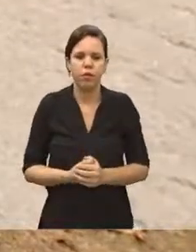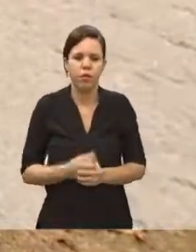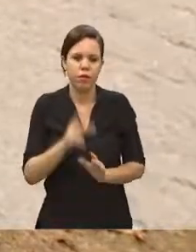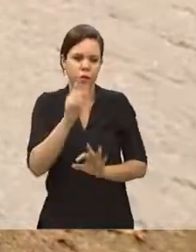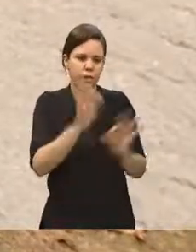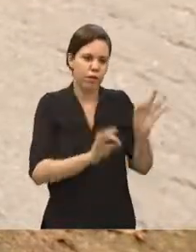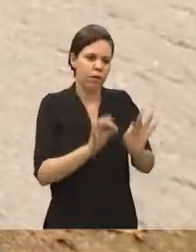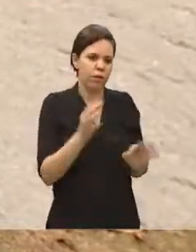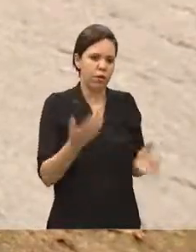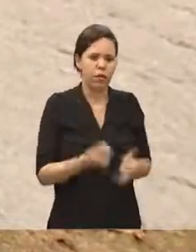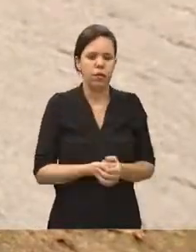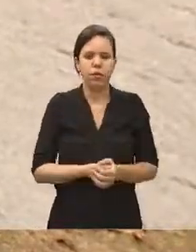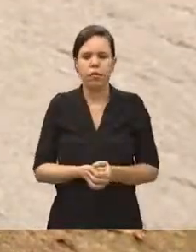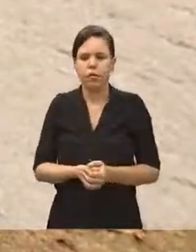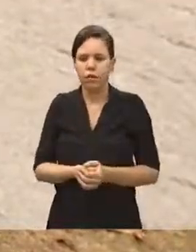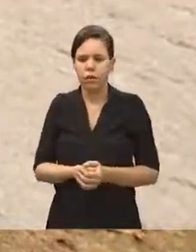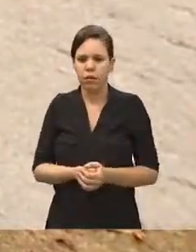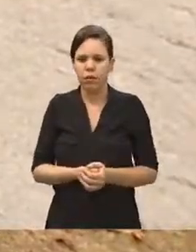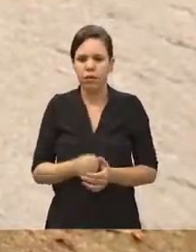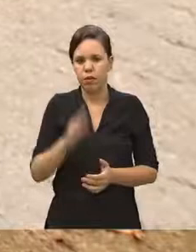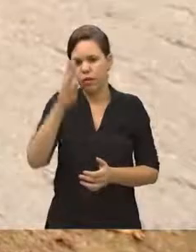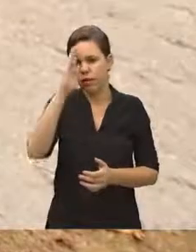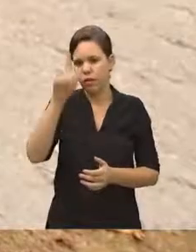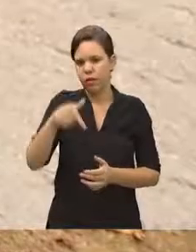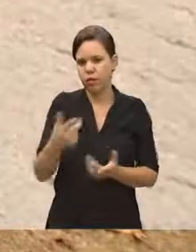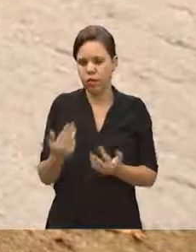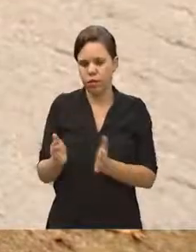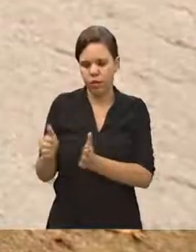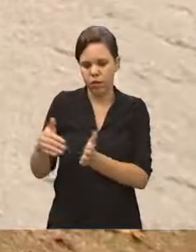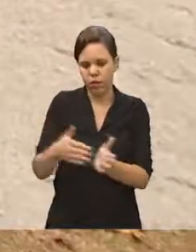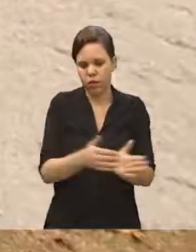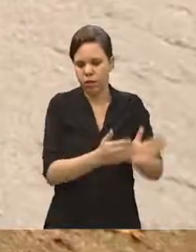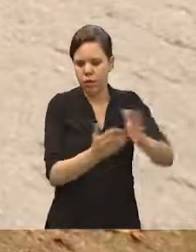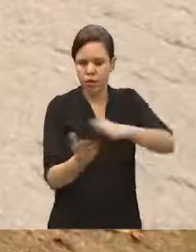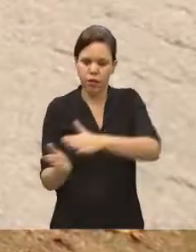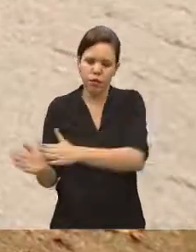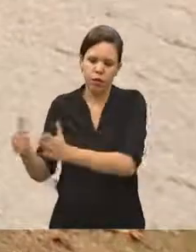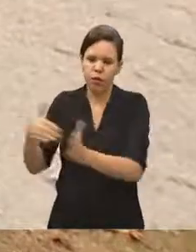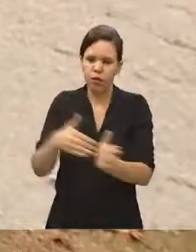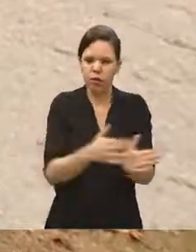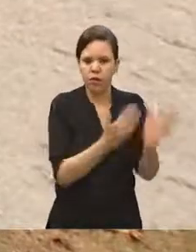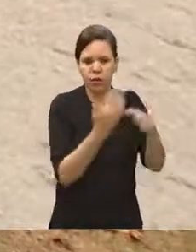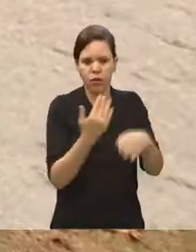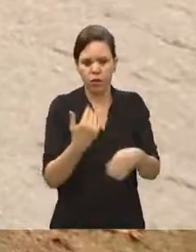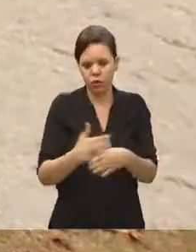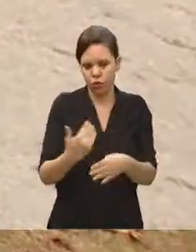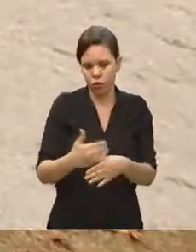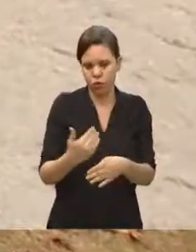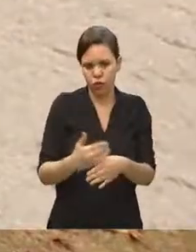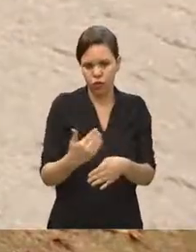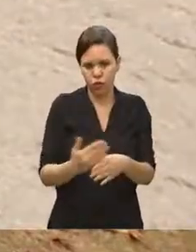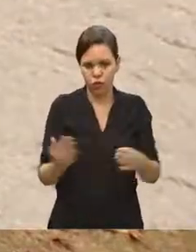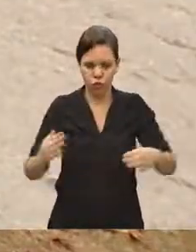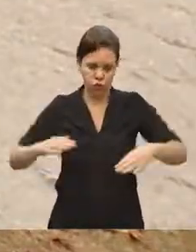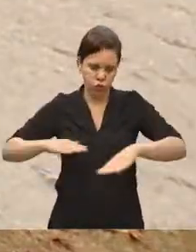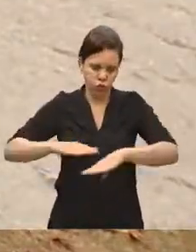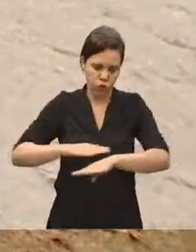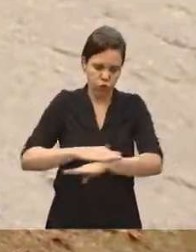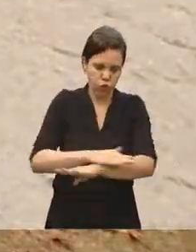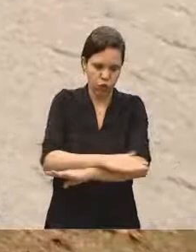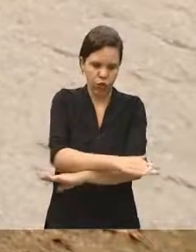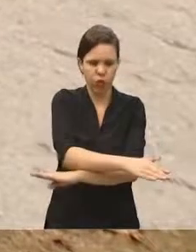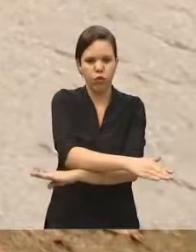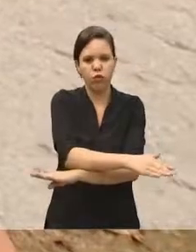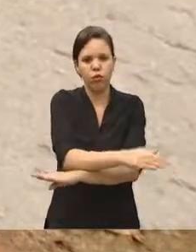projeto, o desenho principal é um caminho que atravessa a praça de um lado para o outro, um caminho de tijolos entrelaçado com um caminho de canteiro